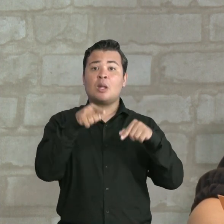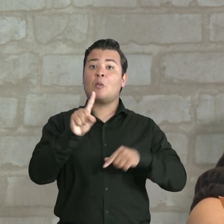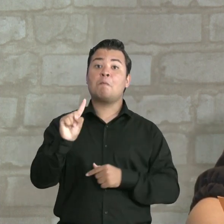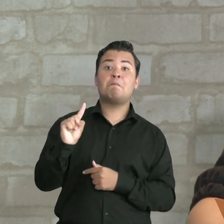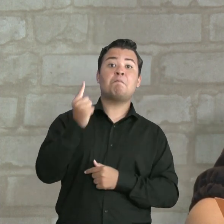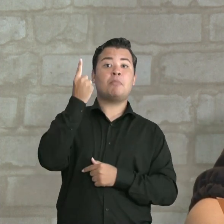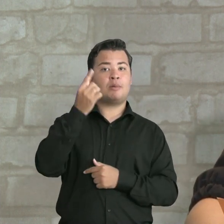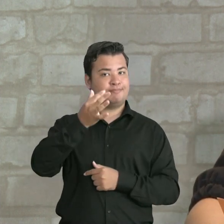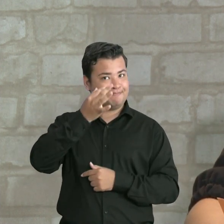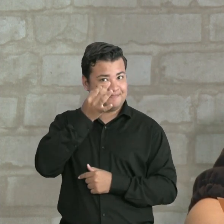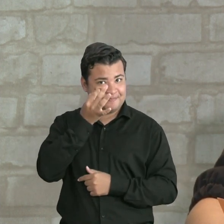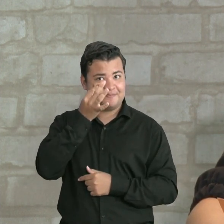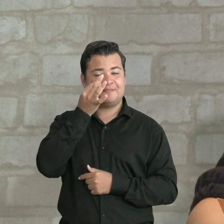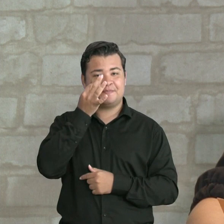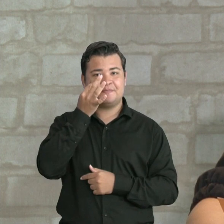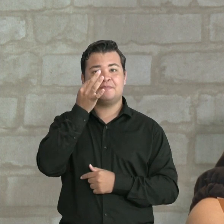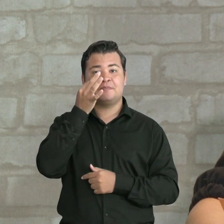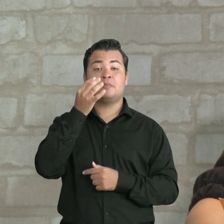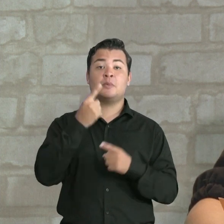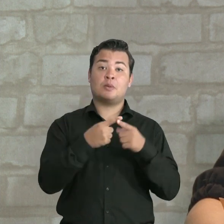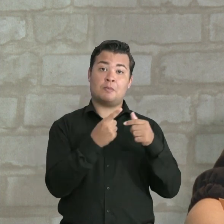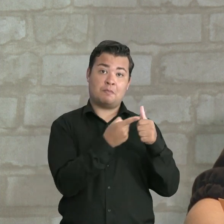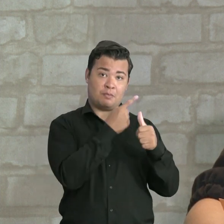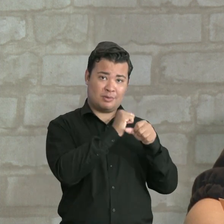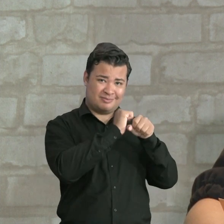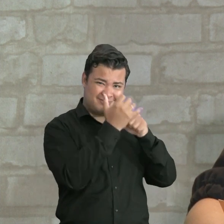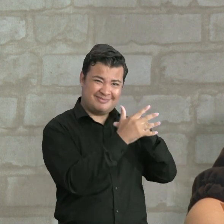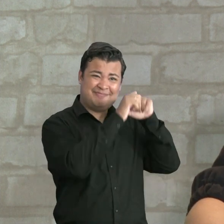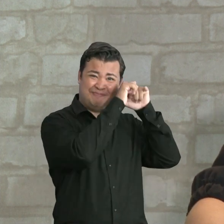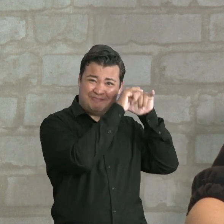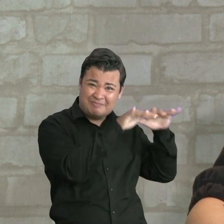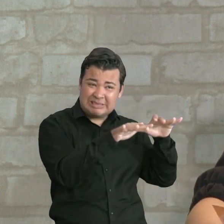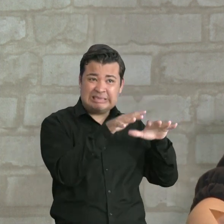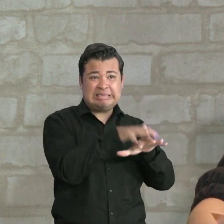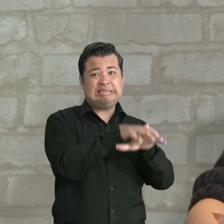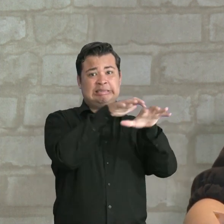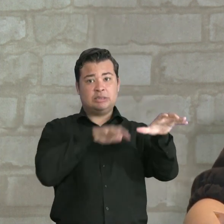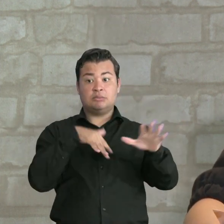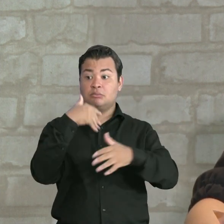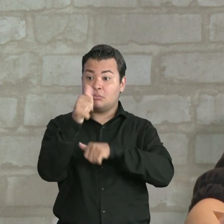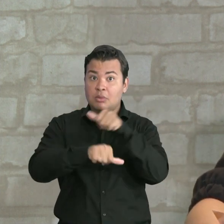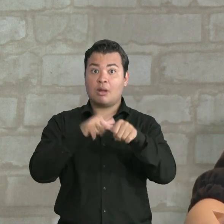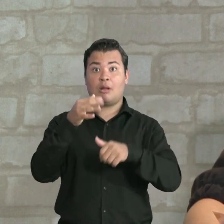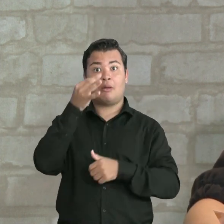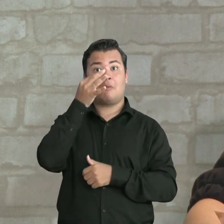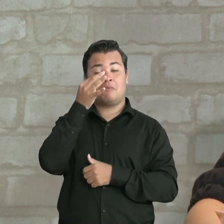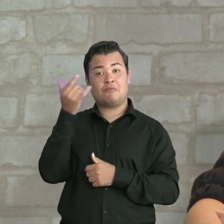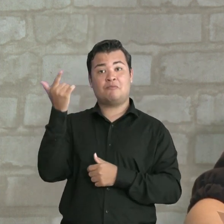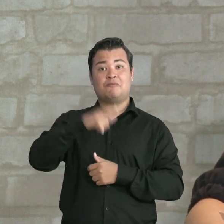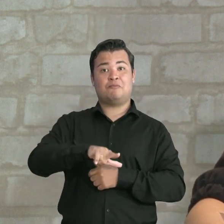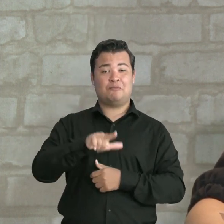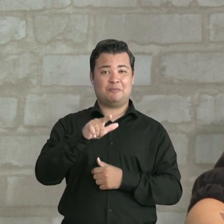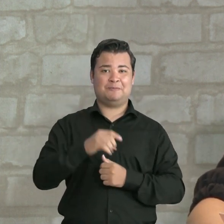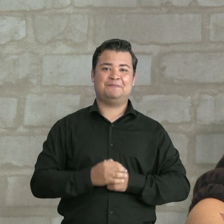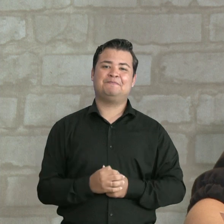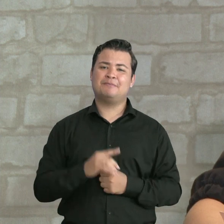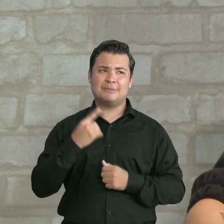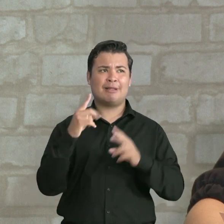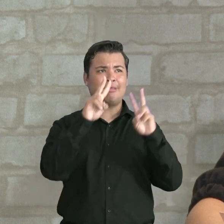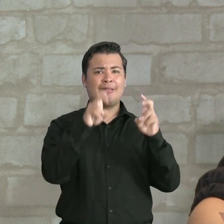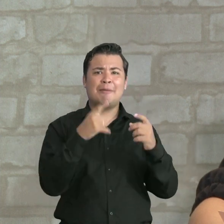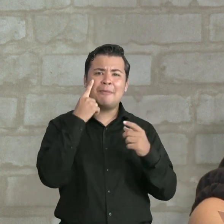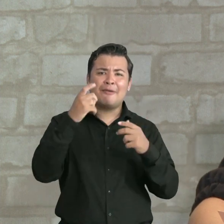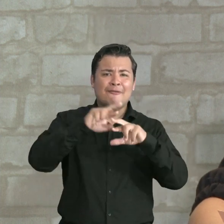primeira presencial depois da pandemia de Covid-19 e a gente tem tanto tema interessante para discutir com